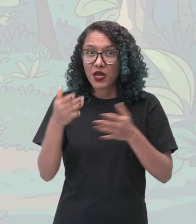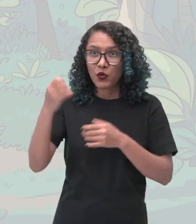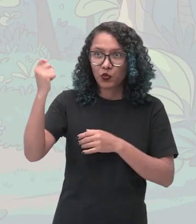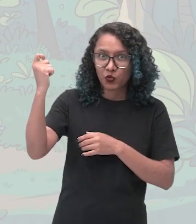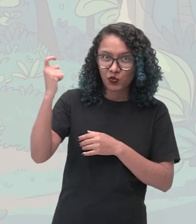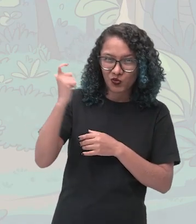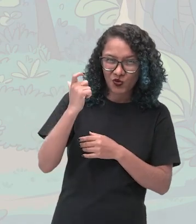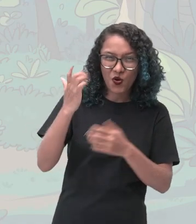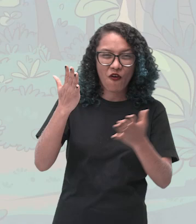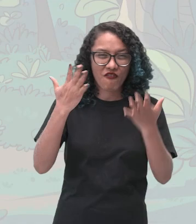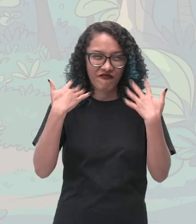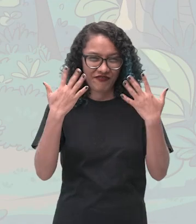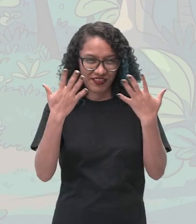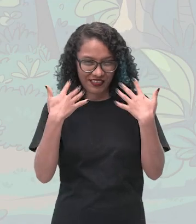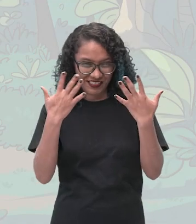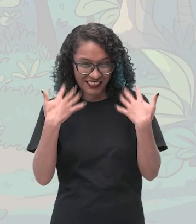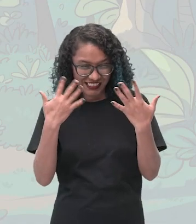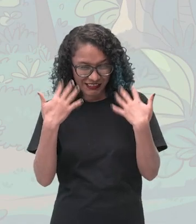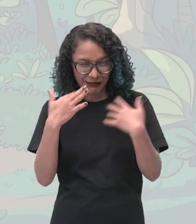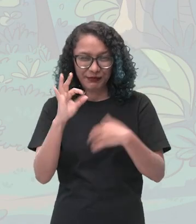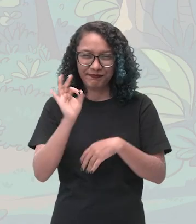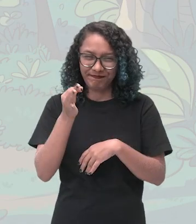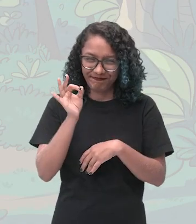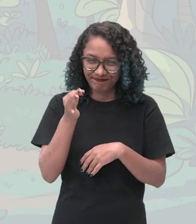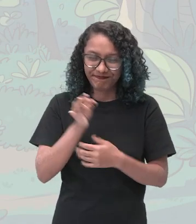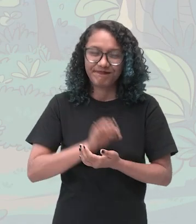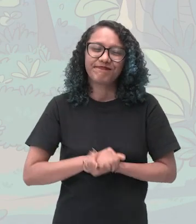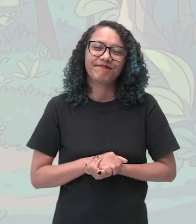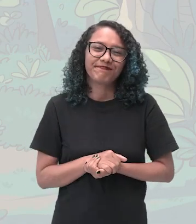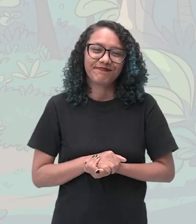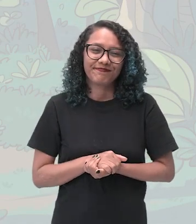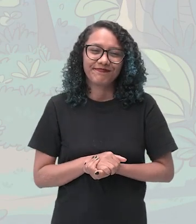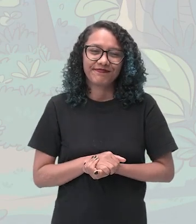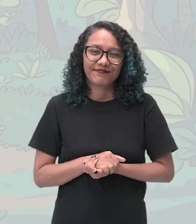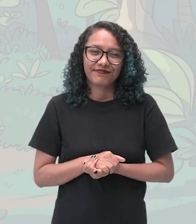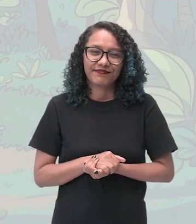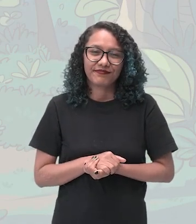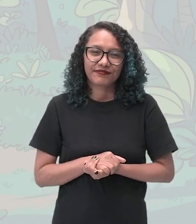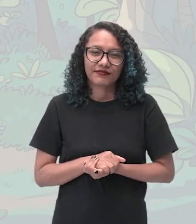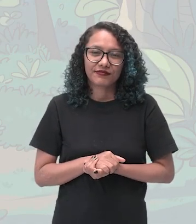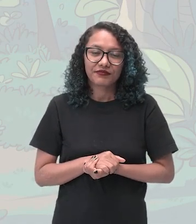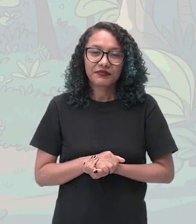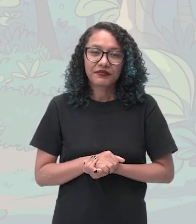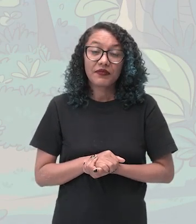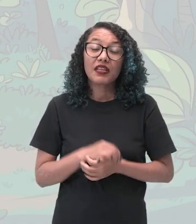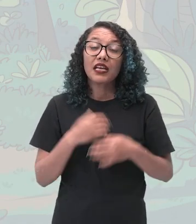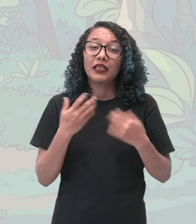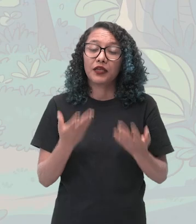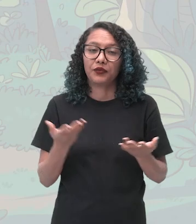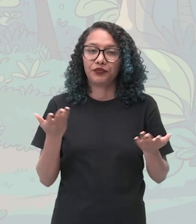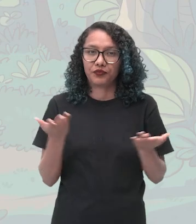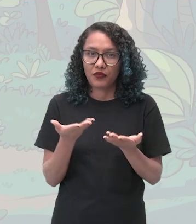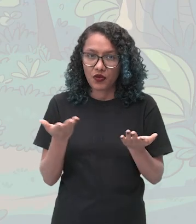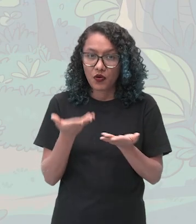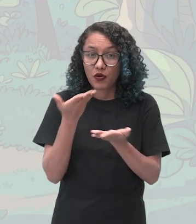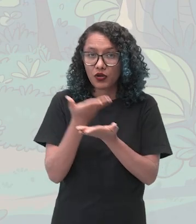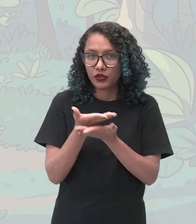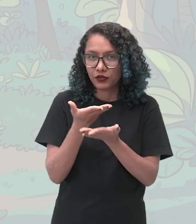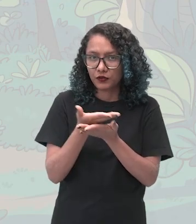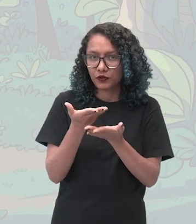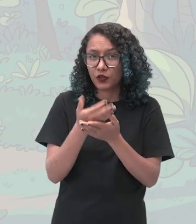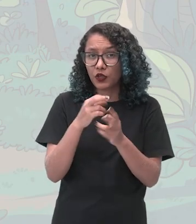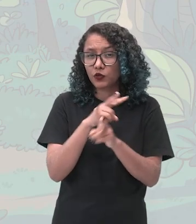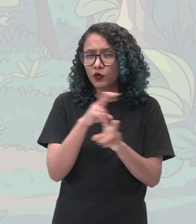o verão, muito verão, né? E nós vamos ter a nossa aula, nós vamos falar hoje